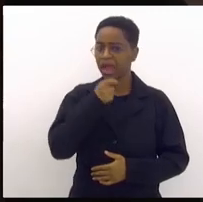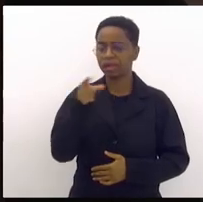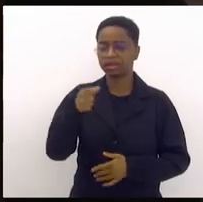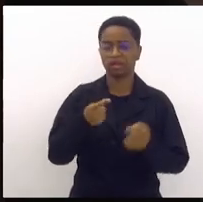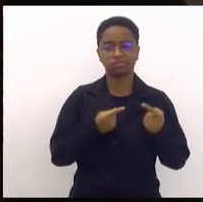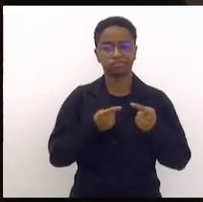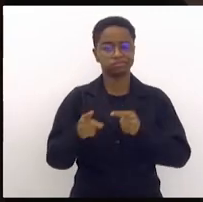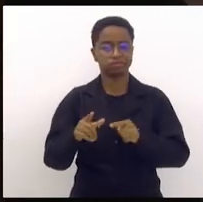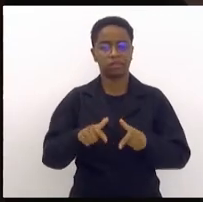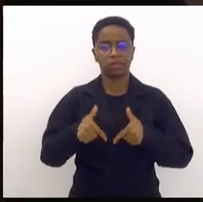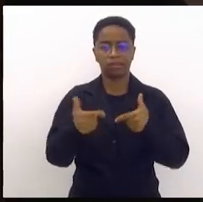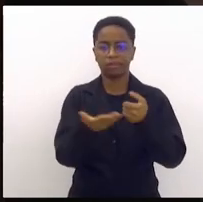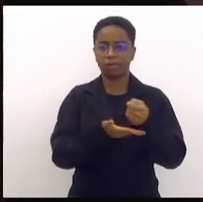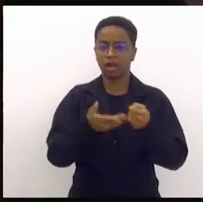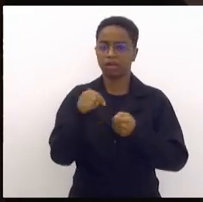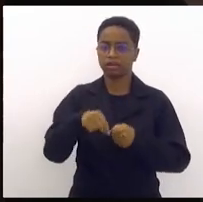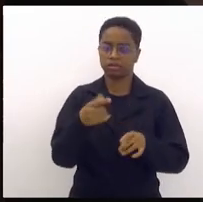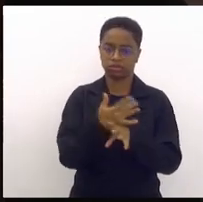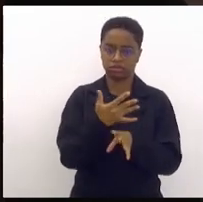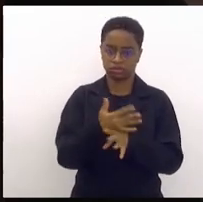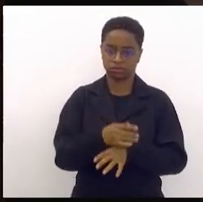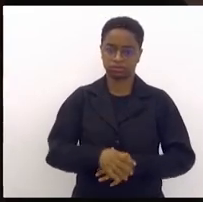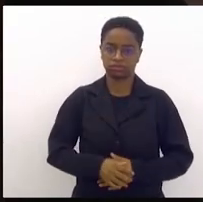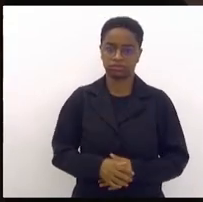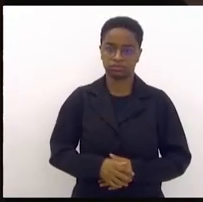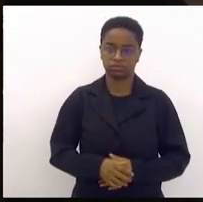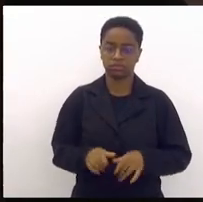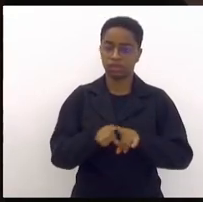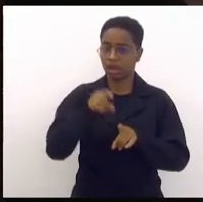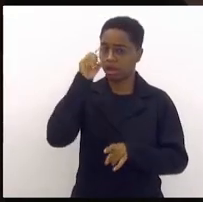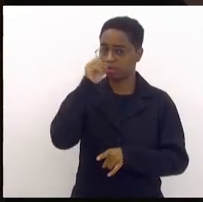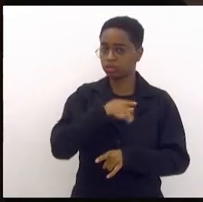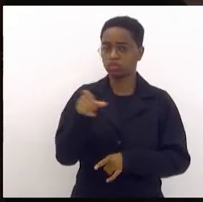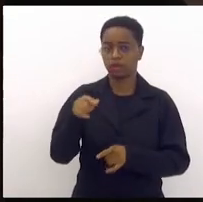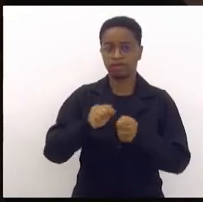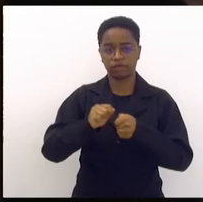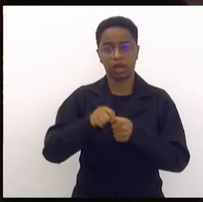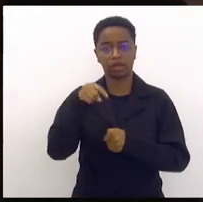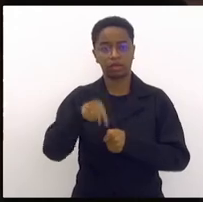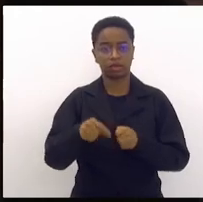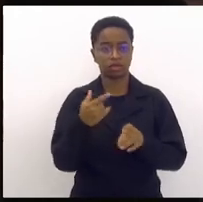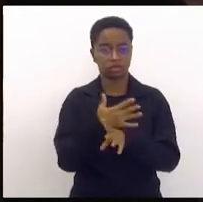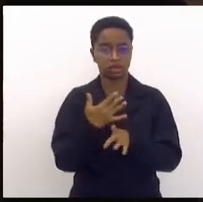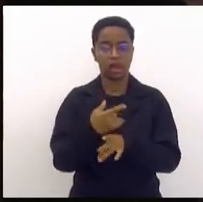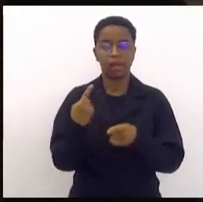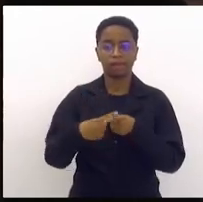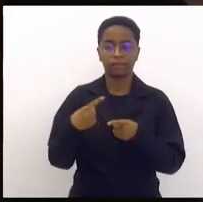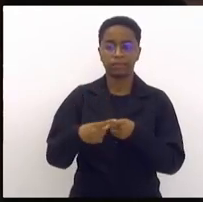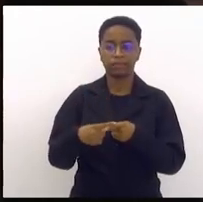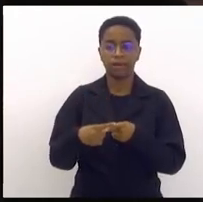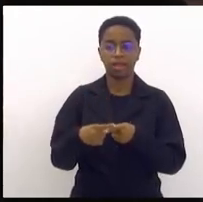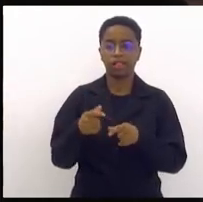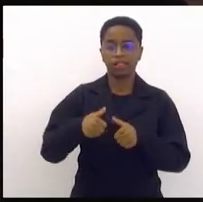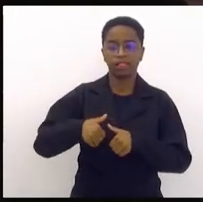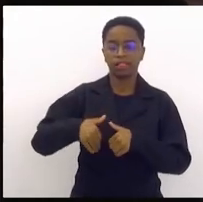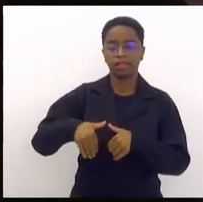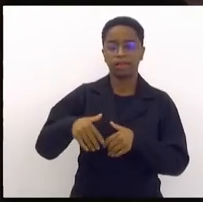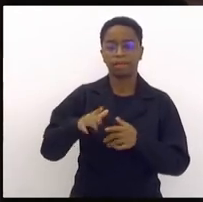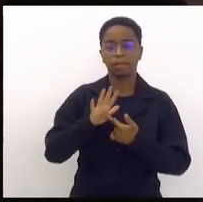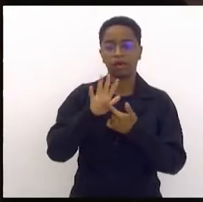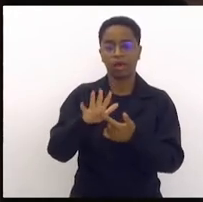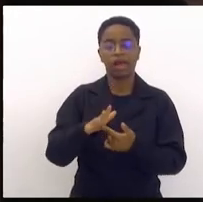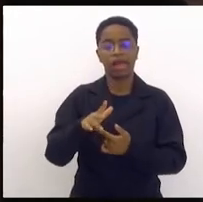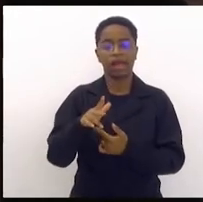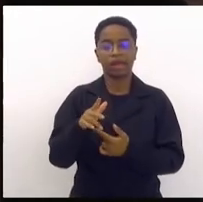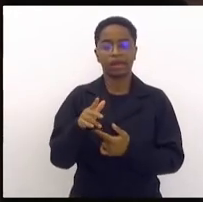com serviços básicos nessa cidade. Um escárnio que ele faz com essa cidade ao levar o cavalo taradão, a sexualidade, a